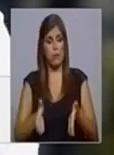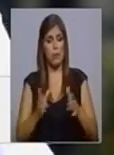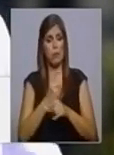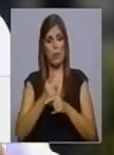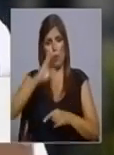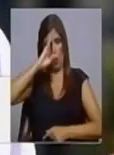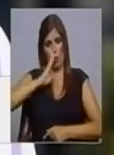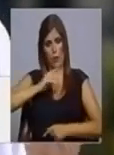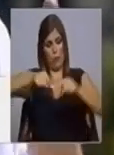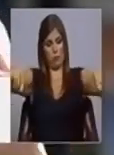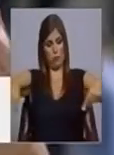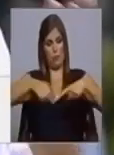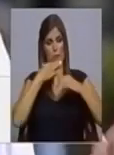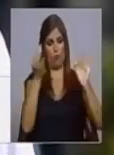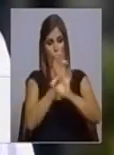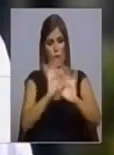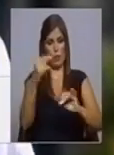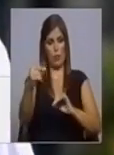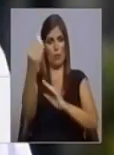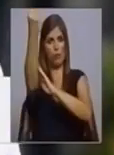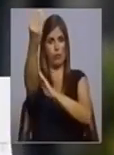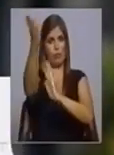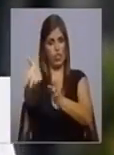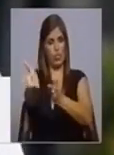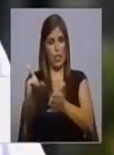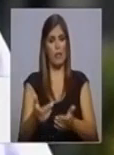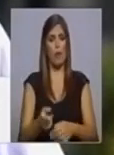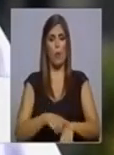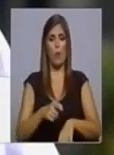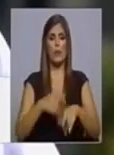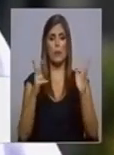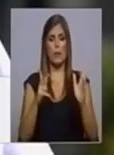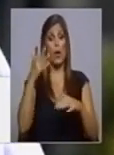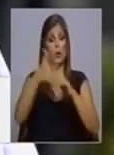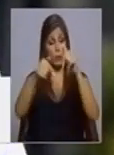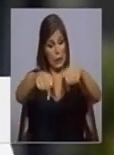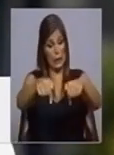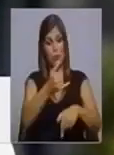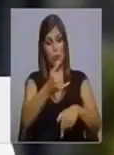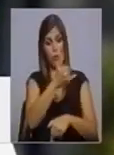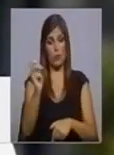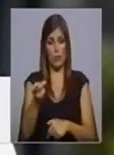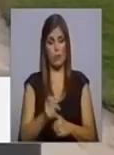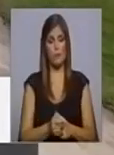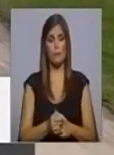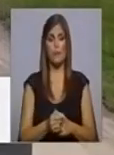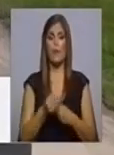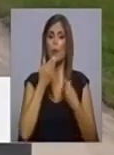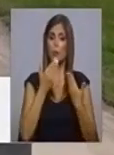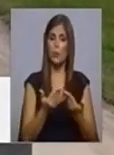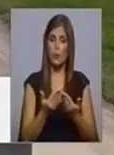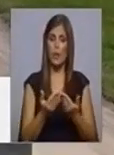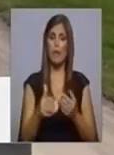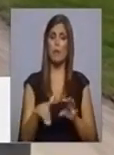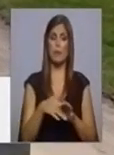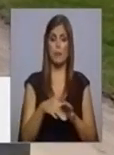quartel fantástico. Portanto, que é a grande celebração desse momento de liberdade que ocorreu aqui exatamente há 200 anos. Rui Moreira, obrigada por ter estado connosco